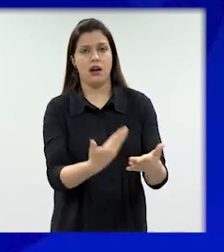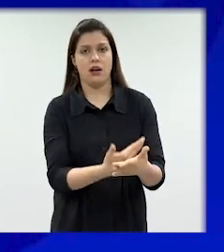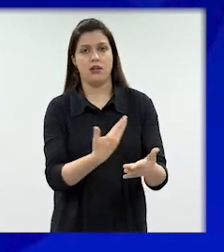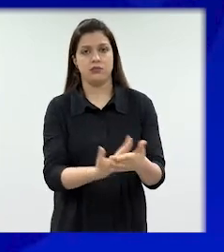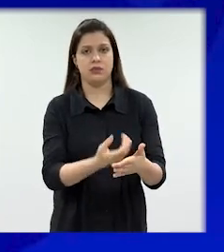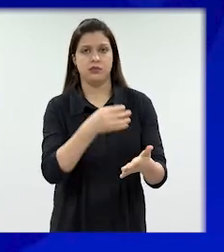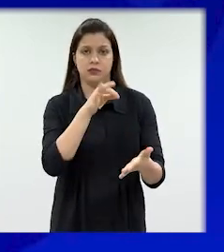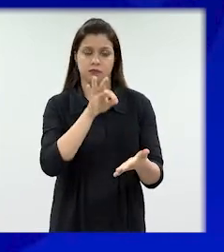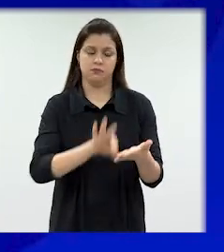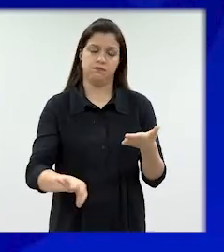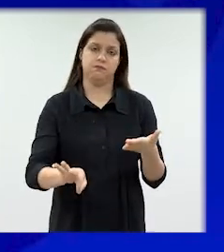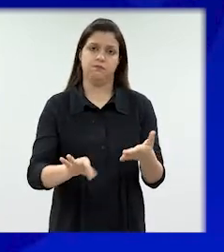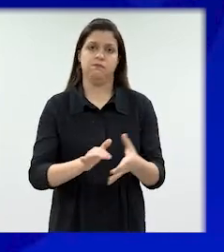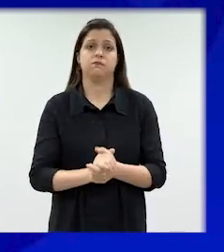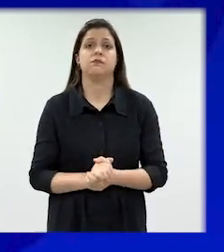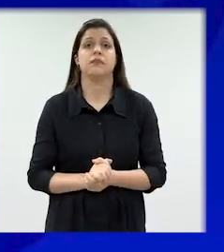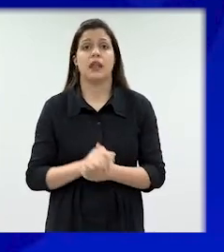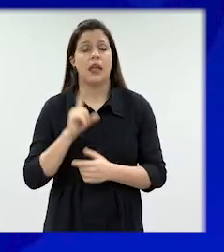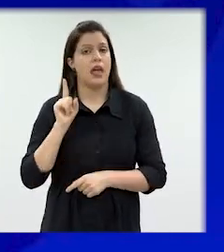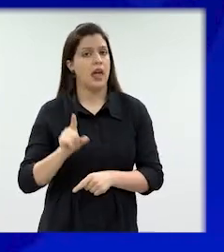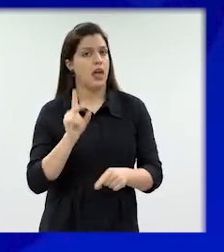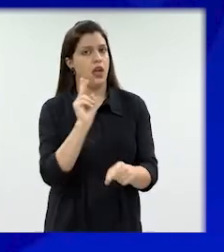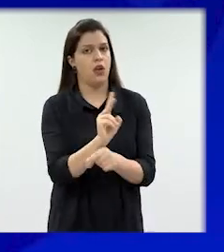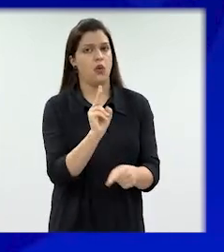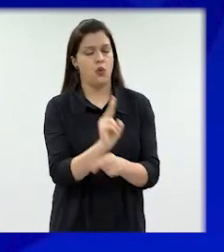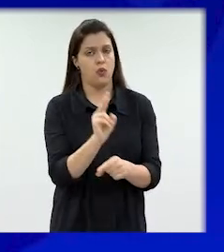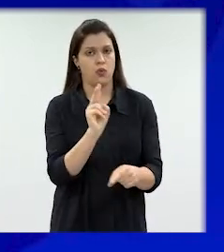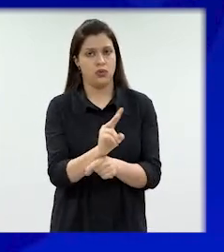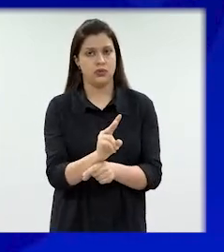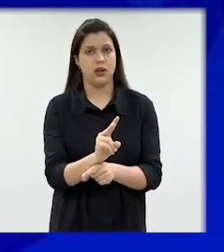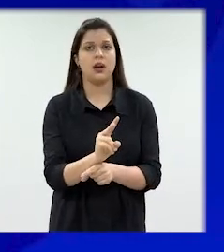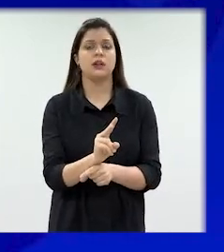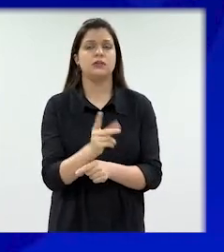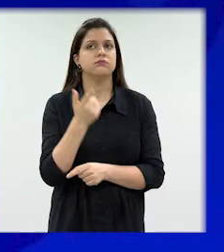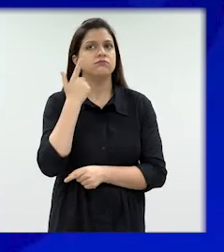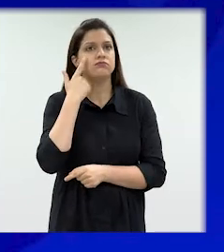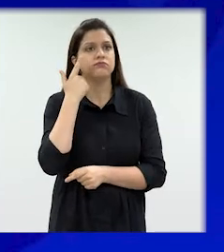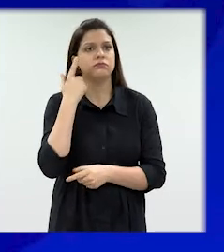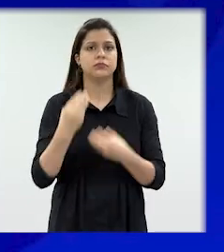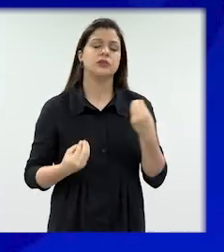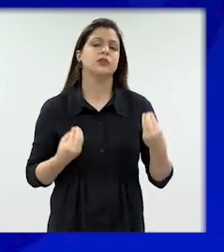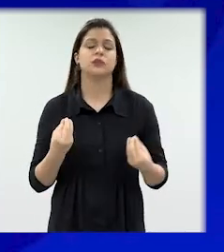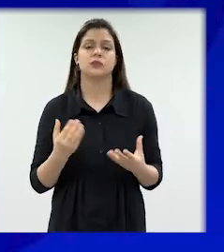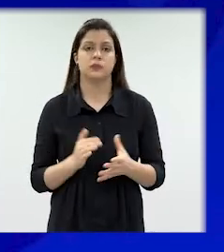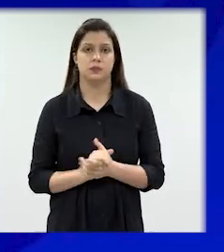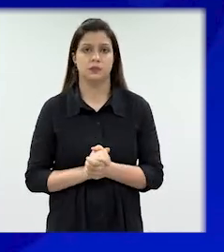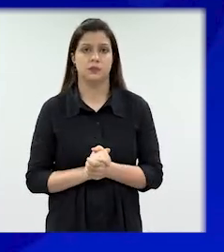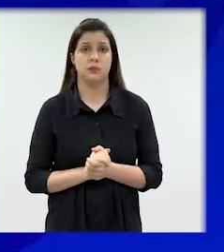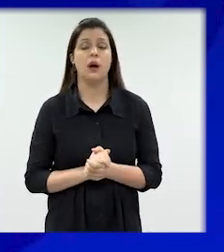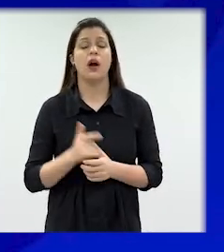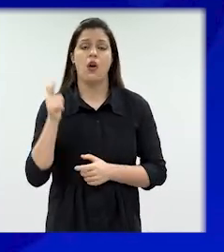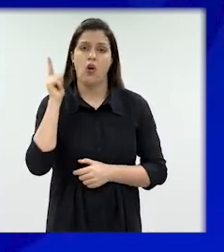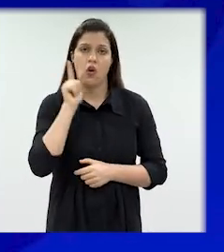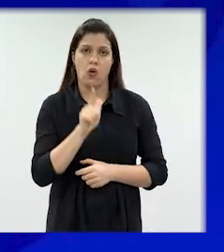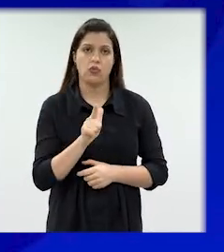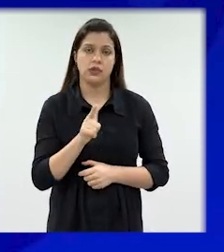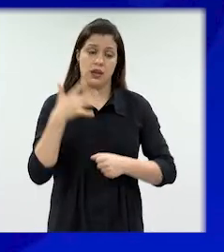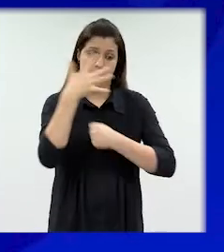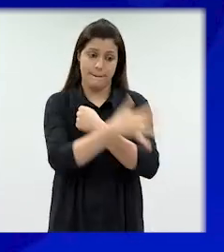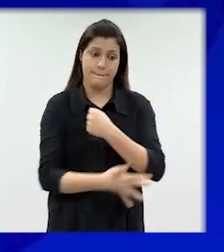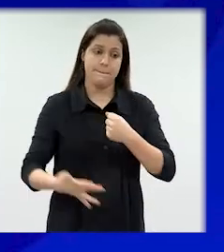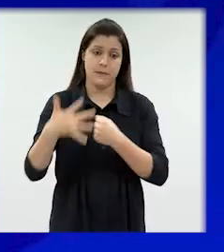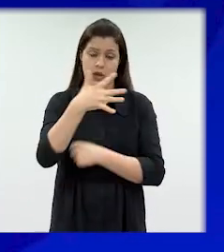eleição normalmente. Esses cuidados têm sido adotados, essas cautelas têm sido adotadas para